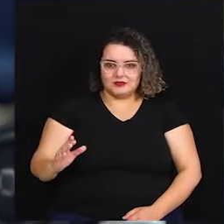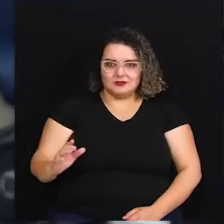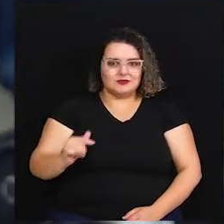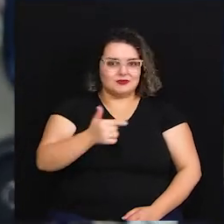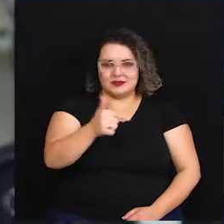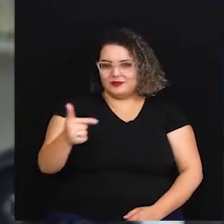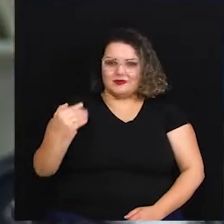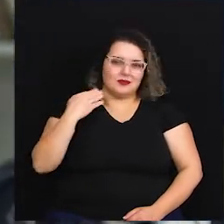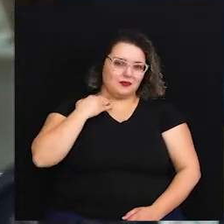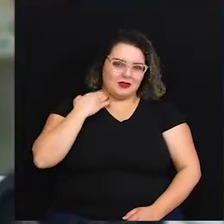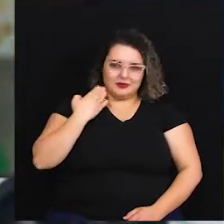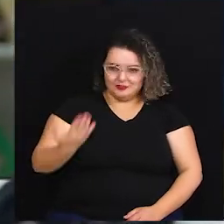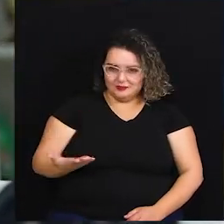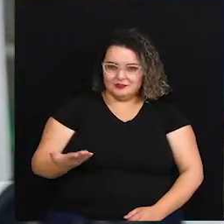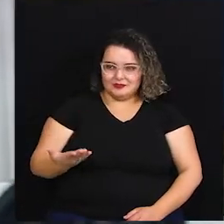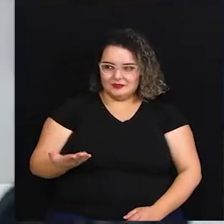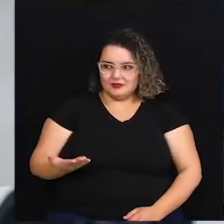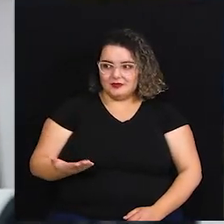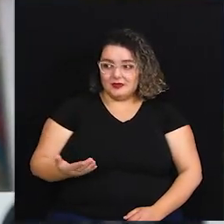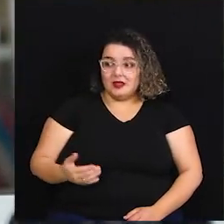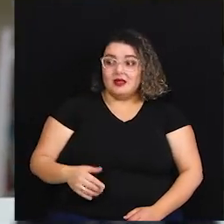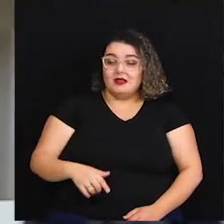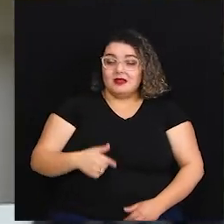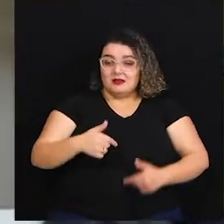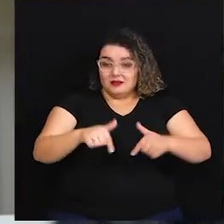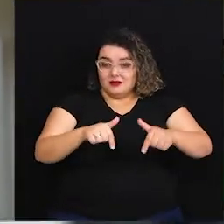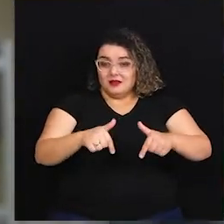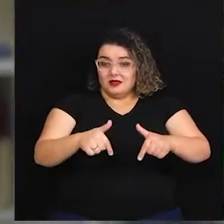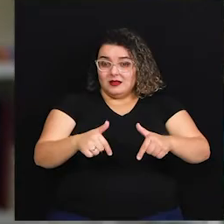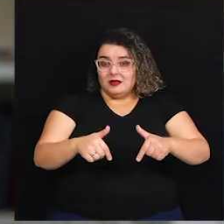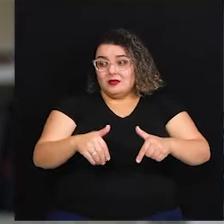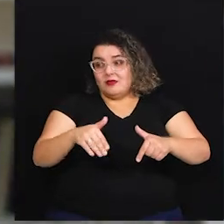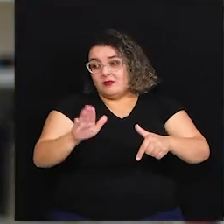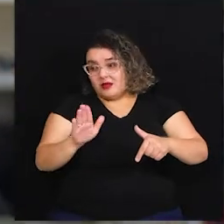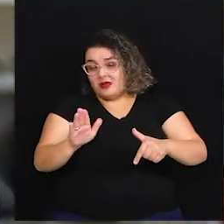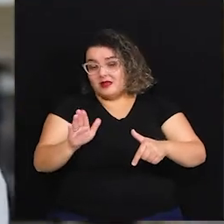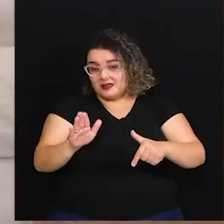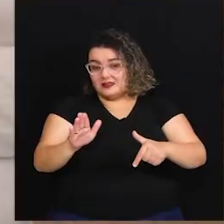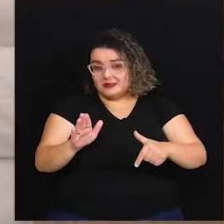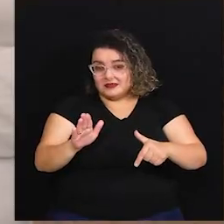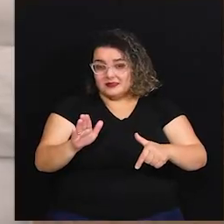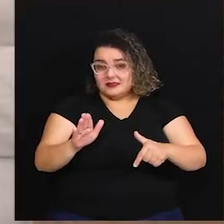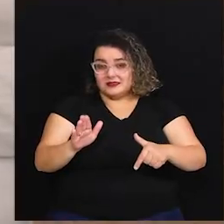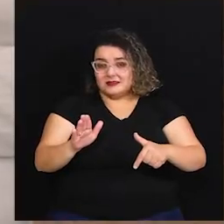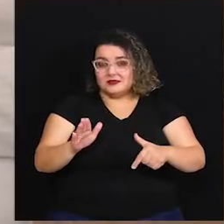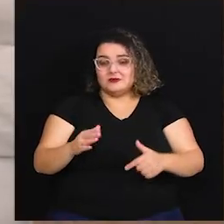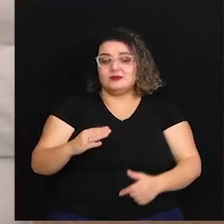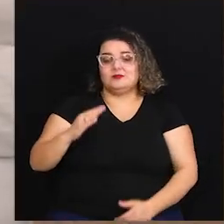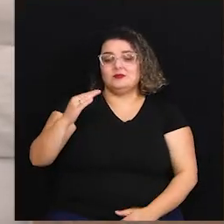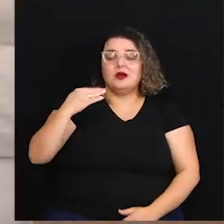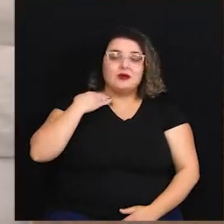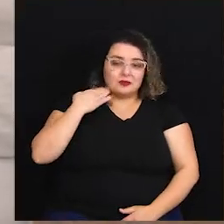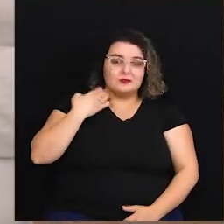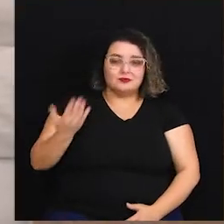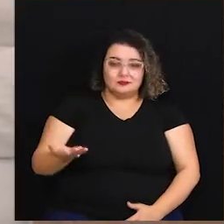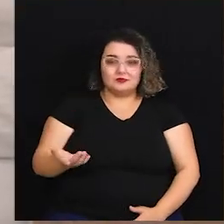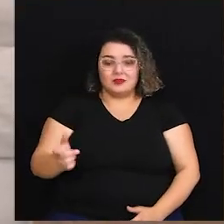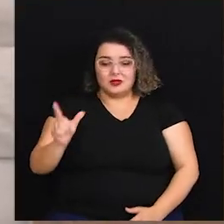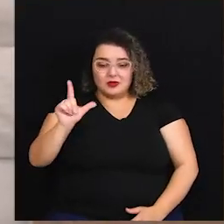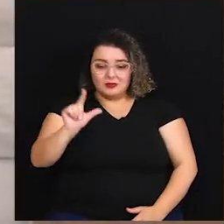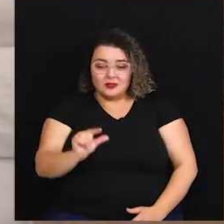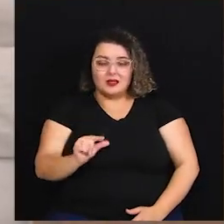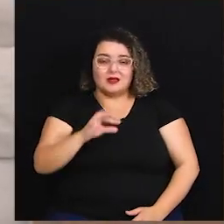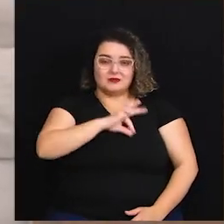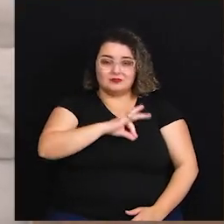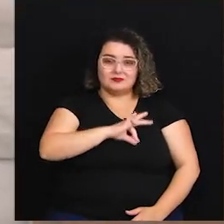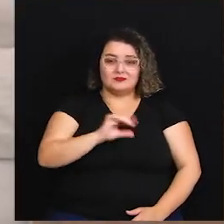têm o crédito negado 3 vezes mais do que brancos nas instituições bancárias e ganham, em média, 50%